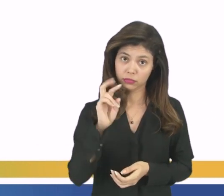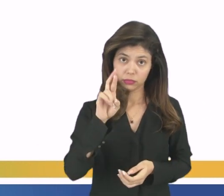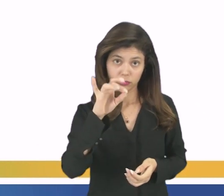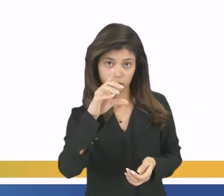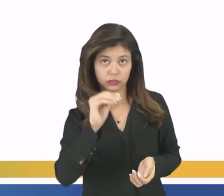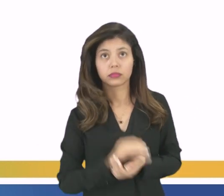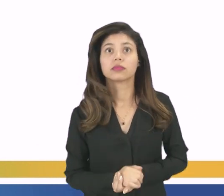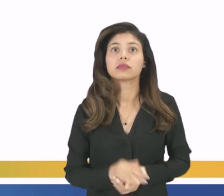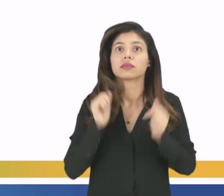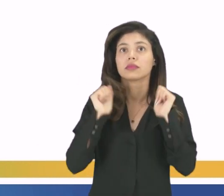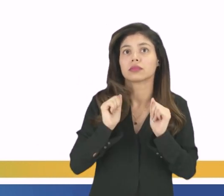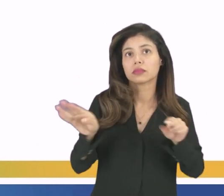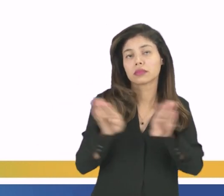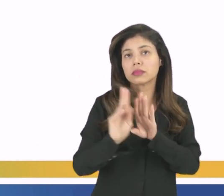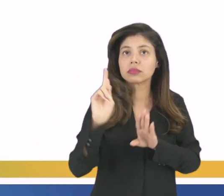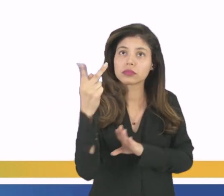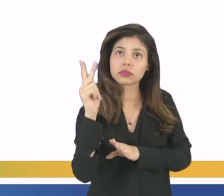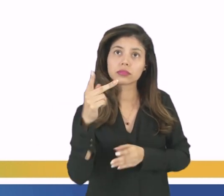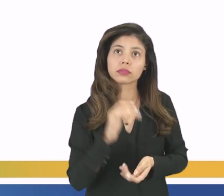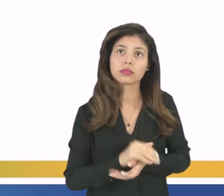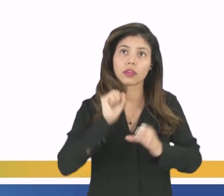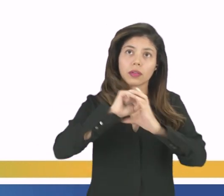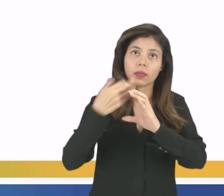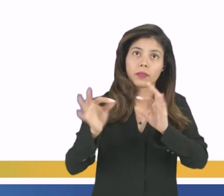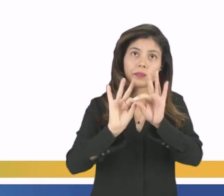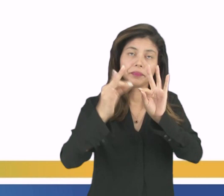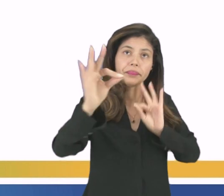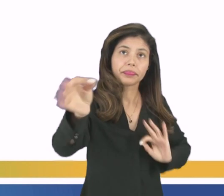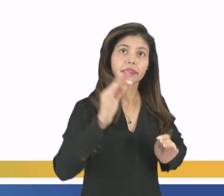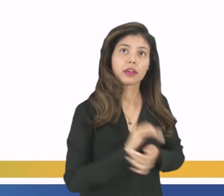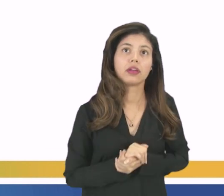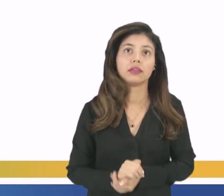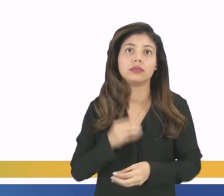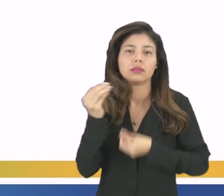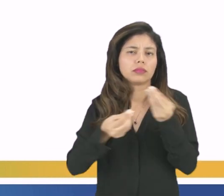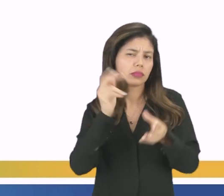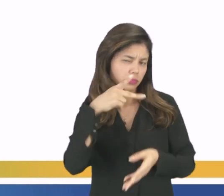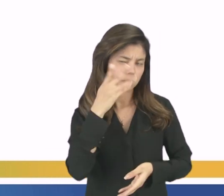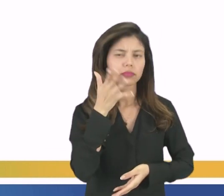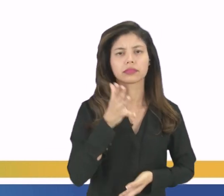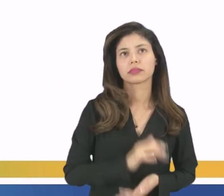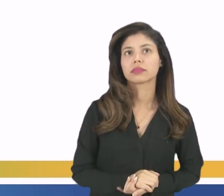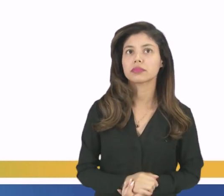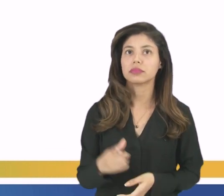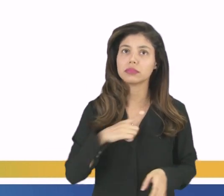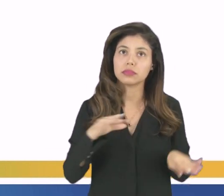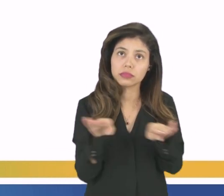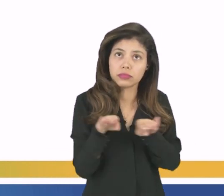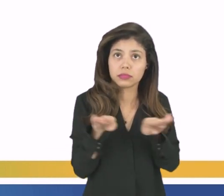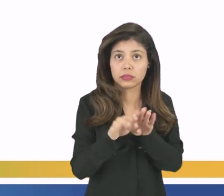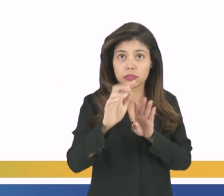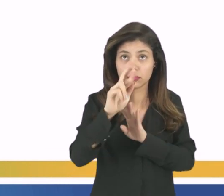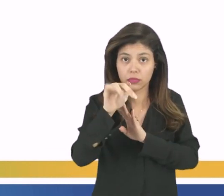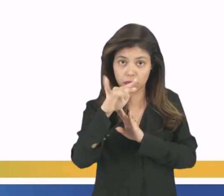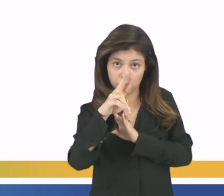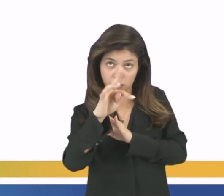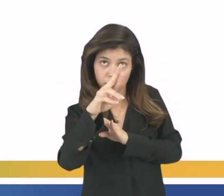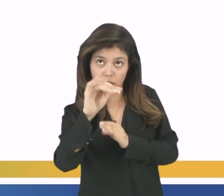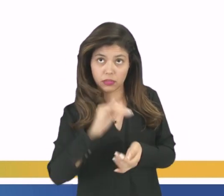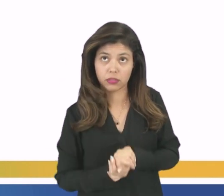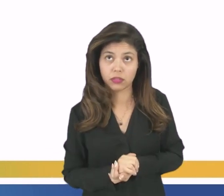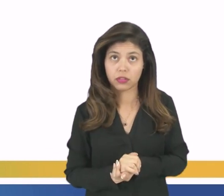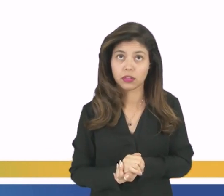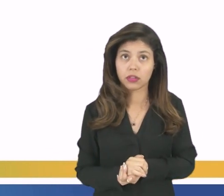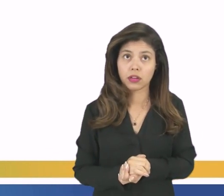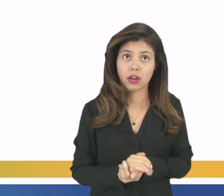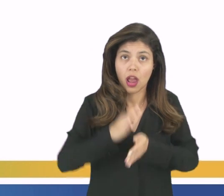Além disso, o cone possui altura h, caracterizada pela distância do vértice, como já falamos. Possui também o que a gente chama de geratriz, ou